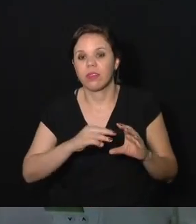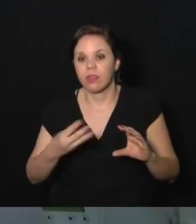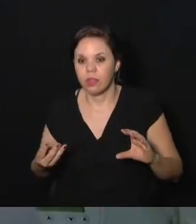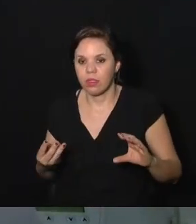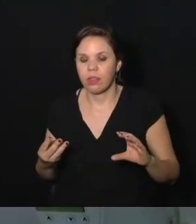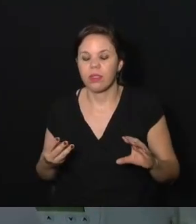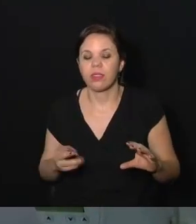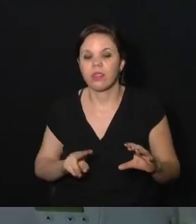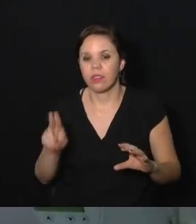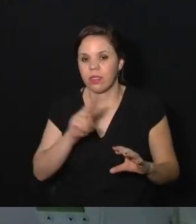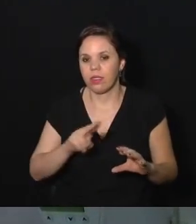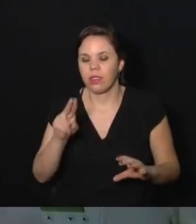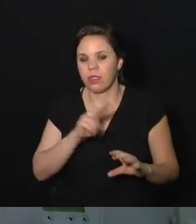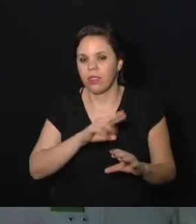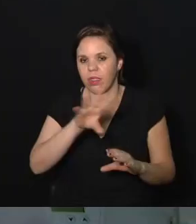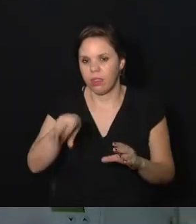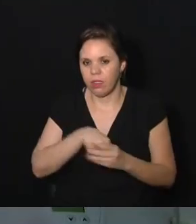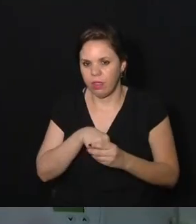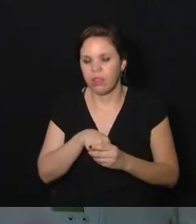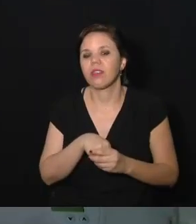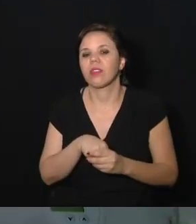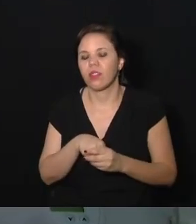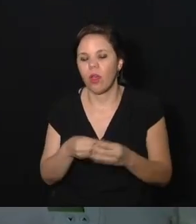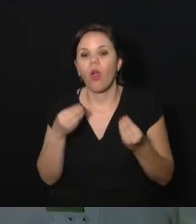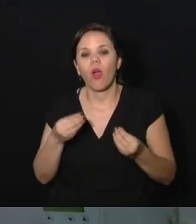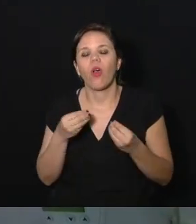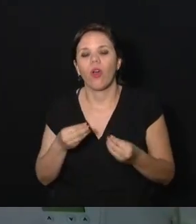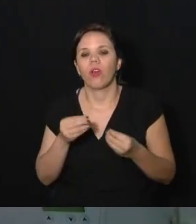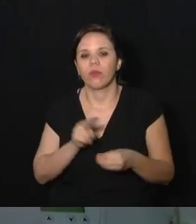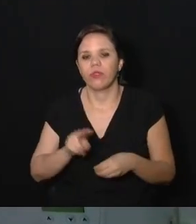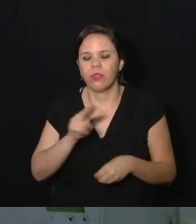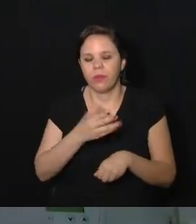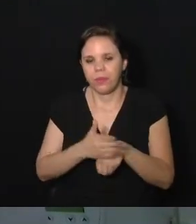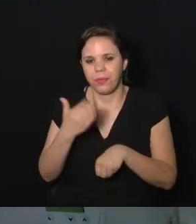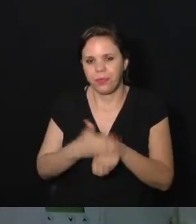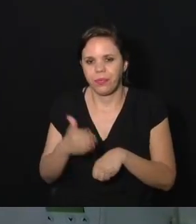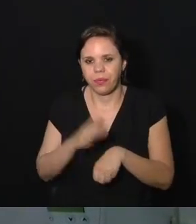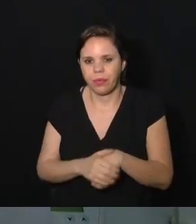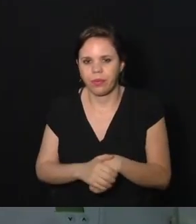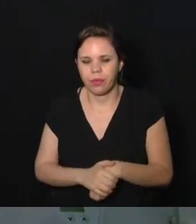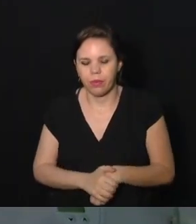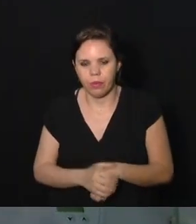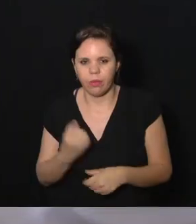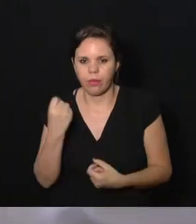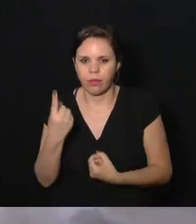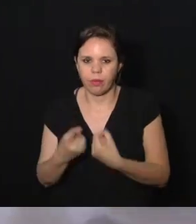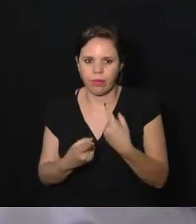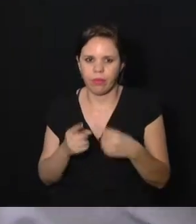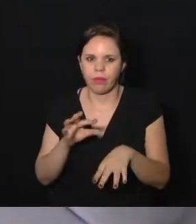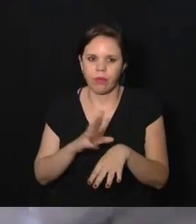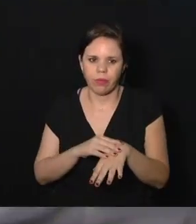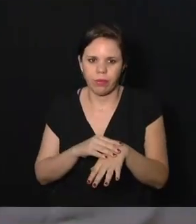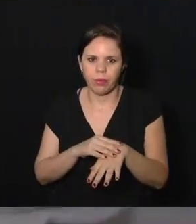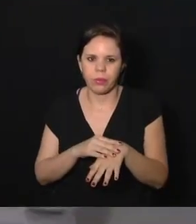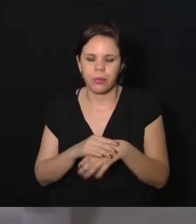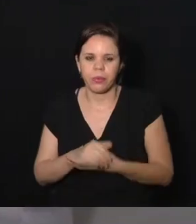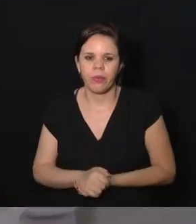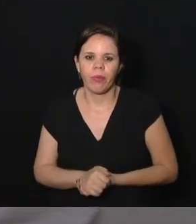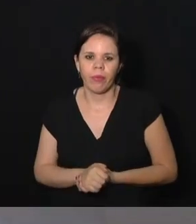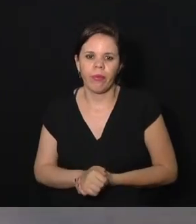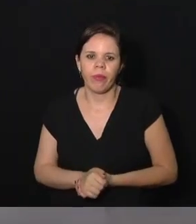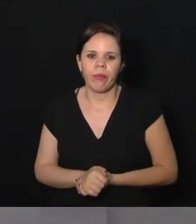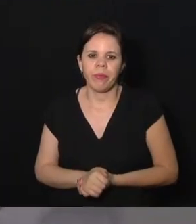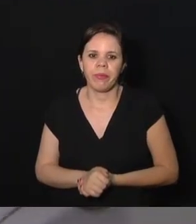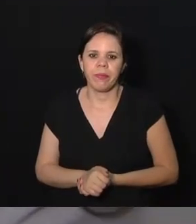usa e a via de aplicação também, tá? Então existem algumas doenças que a gente usa